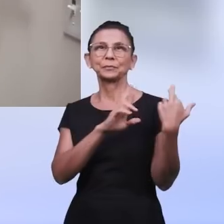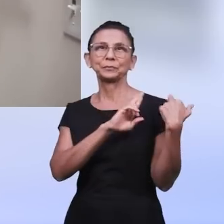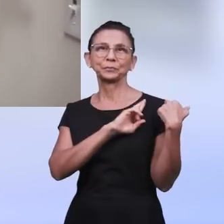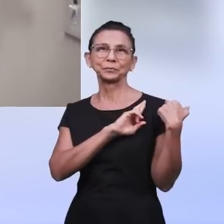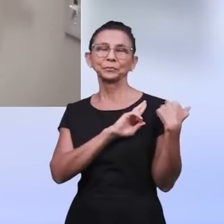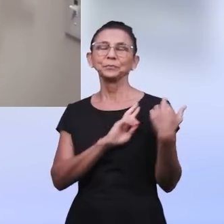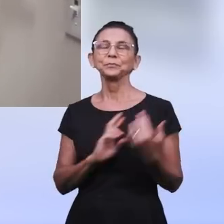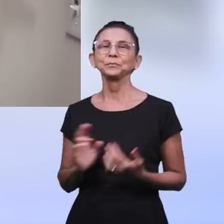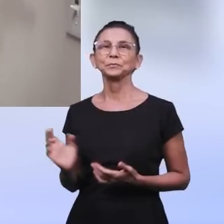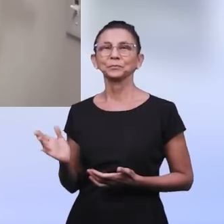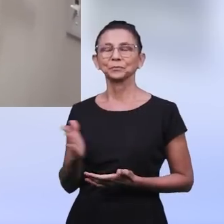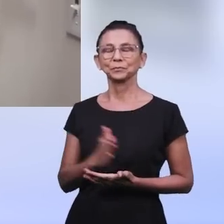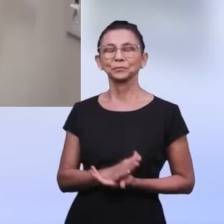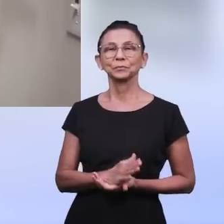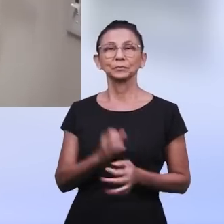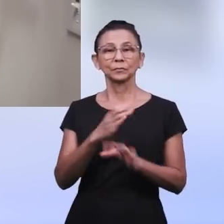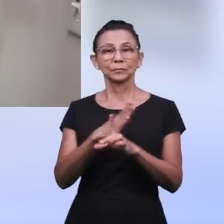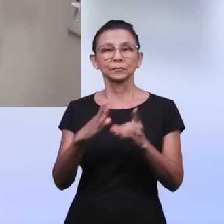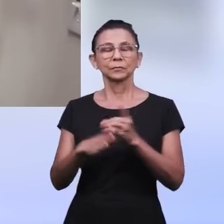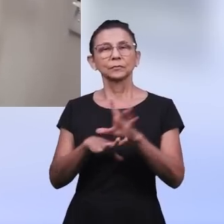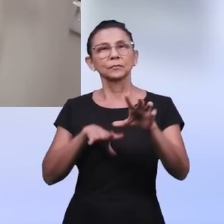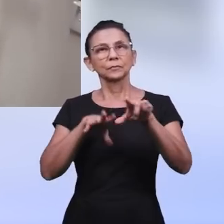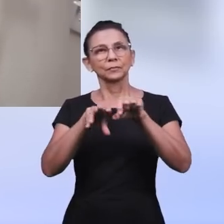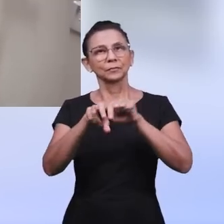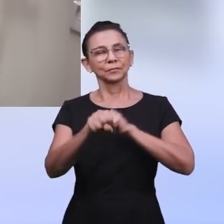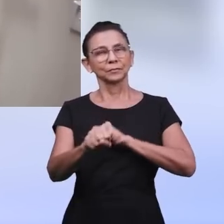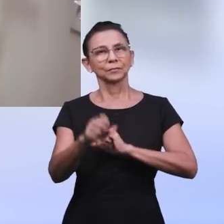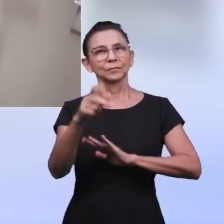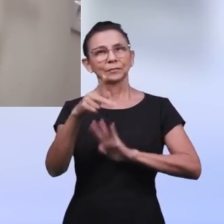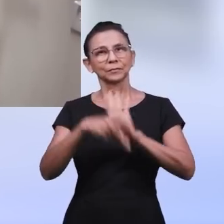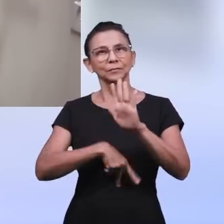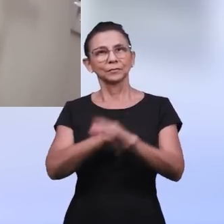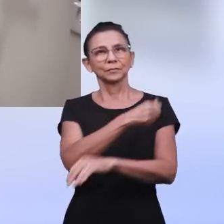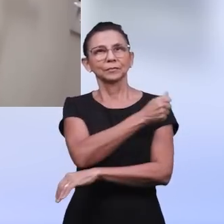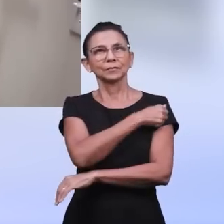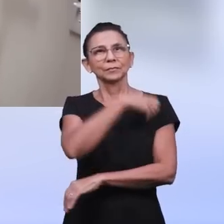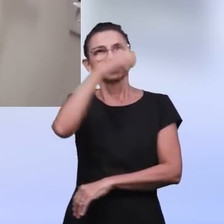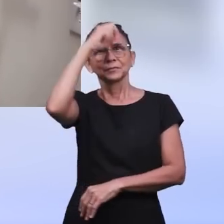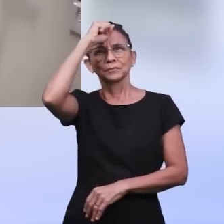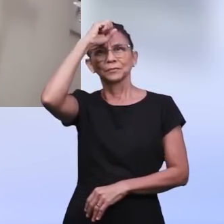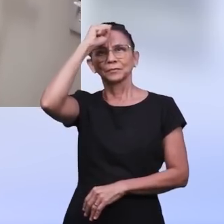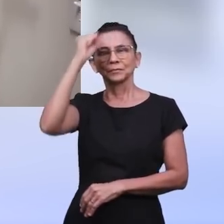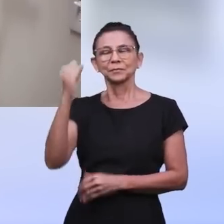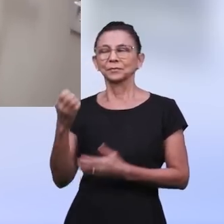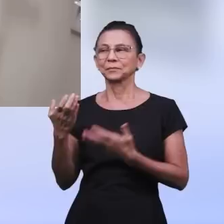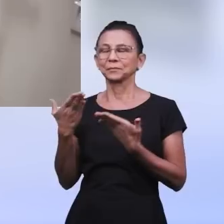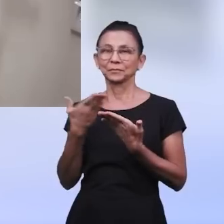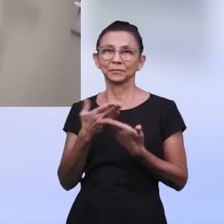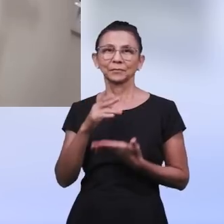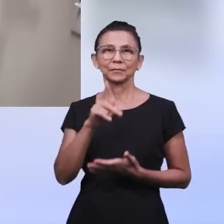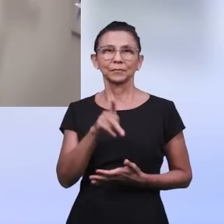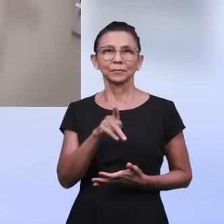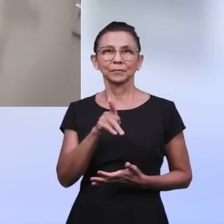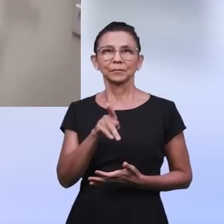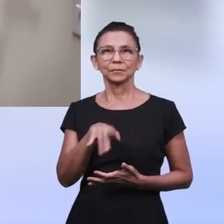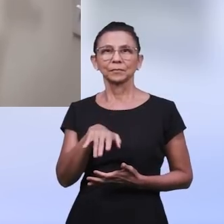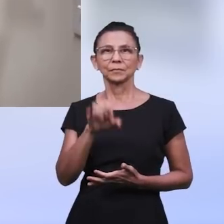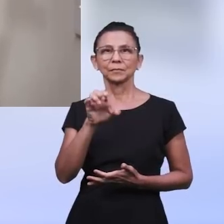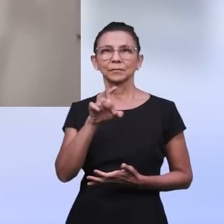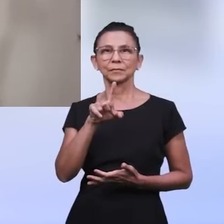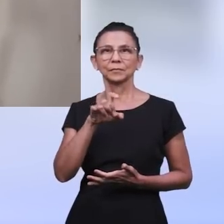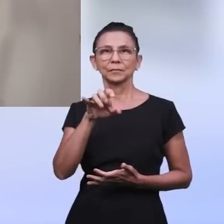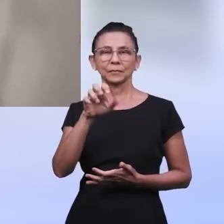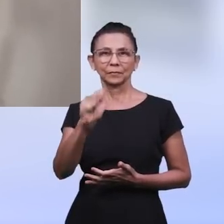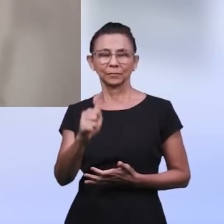Jesus a todos. Estamos aqui na igreja de Framingham, onde tivemos um culto de formatura do projeto Aprendiz. Estamos aqui com a nossa irmã